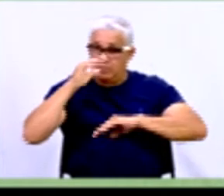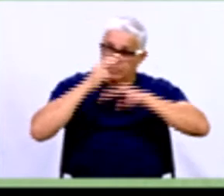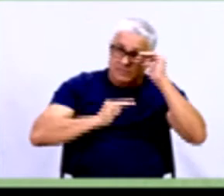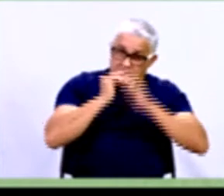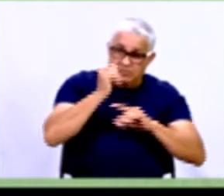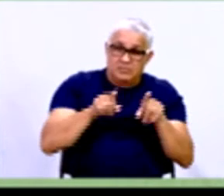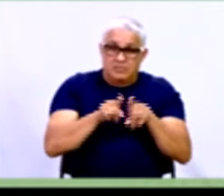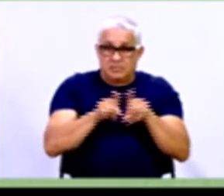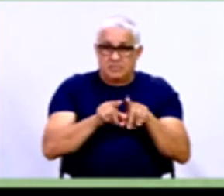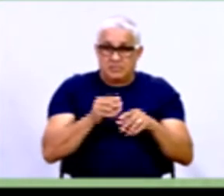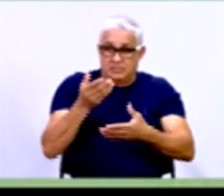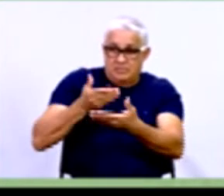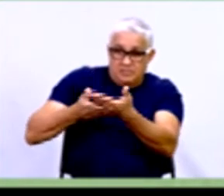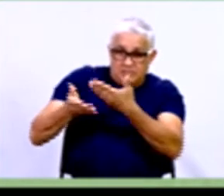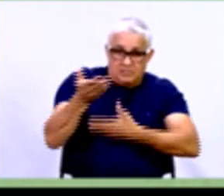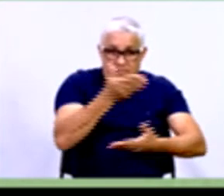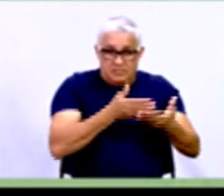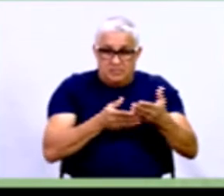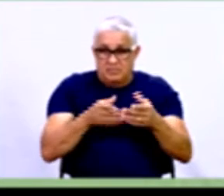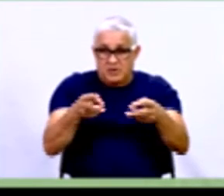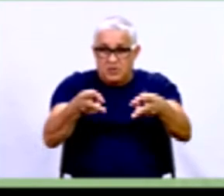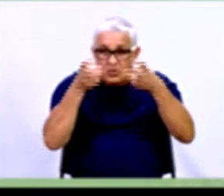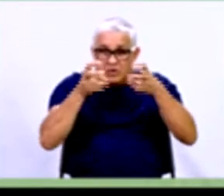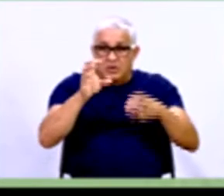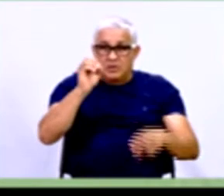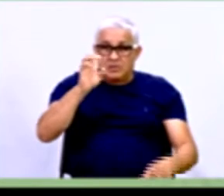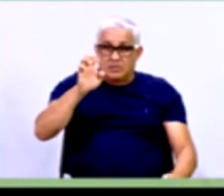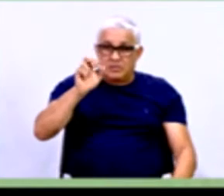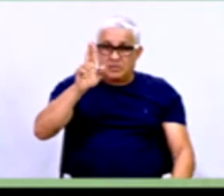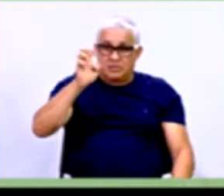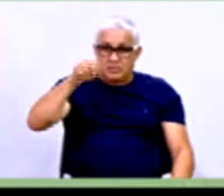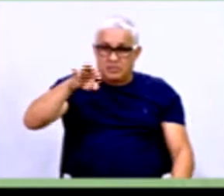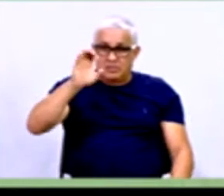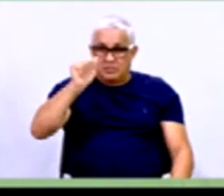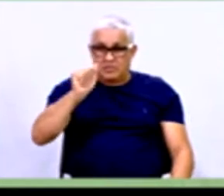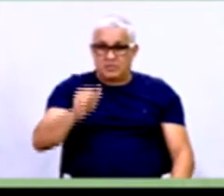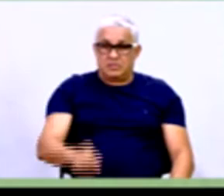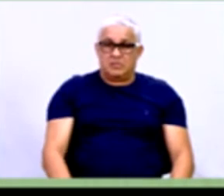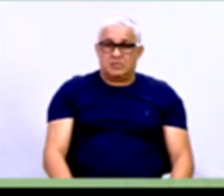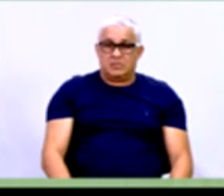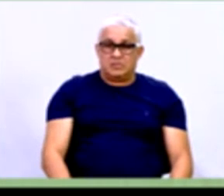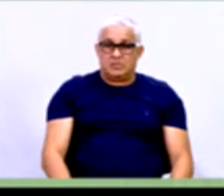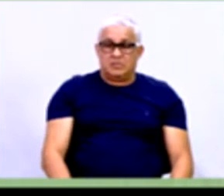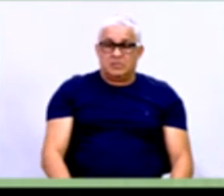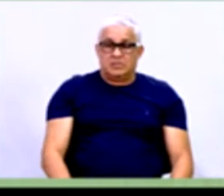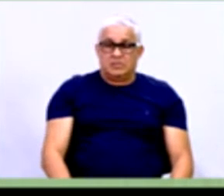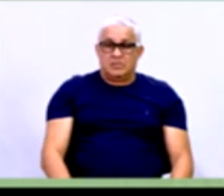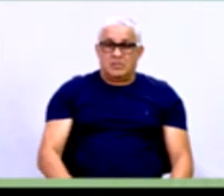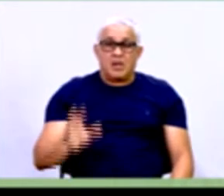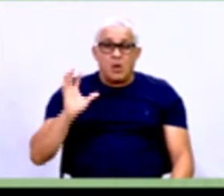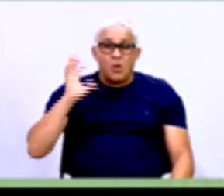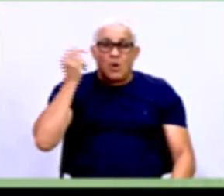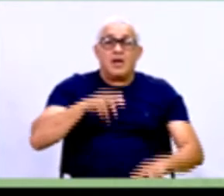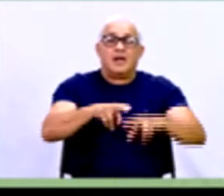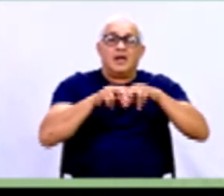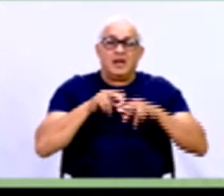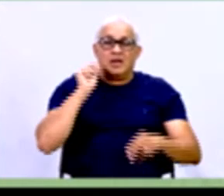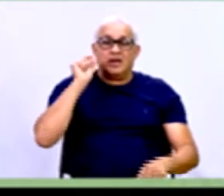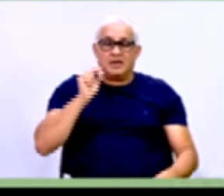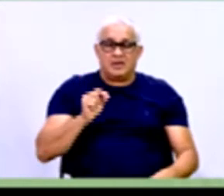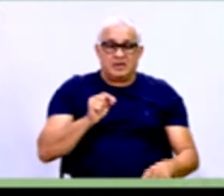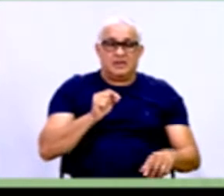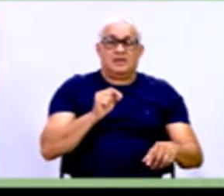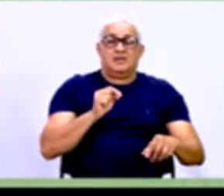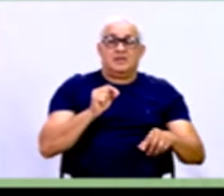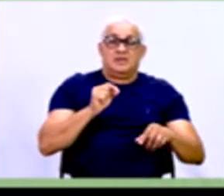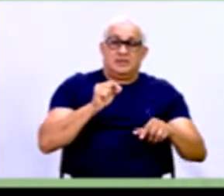A relação, gente, a identificação da coerência causal, ou seja, a causa e o efeito entre o trabalho